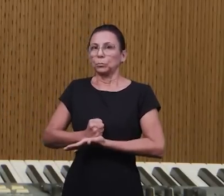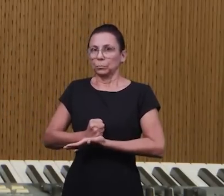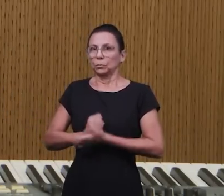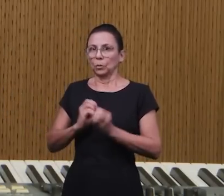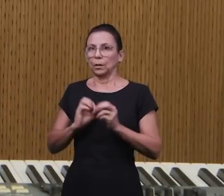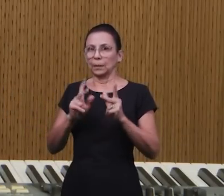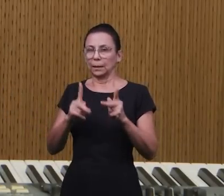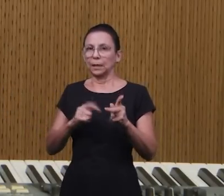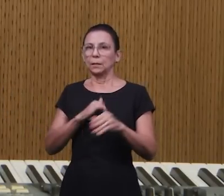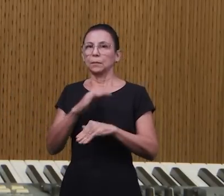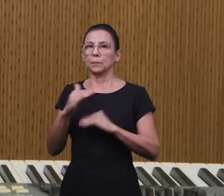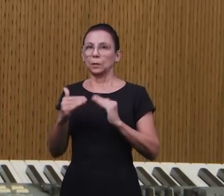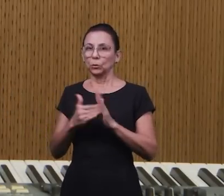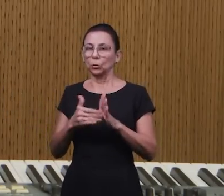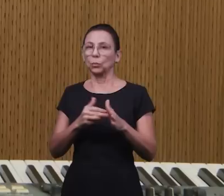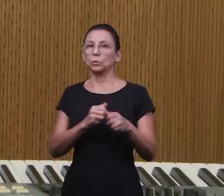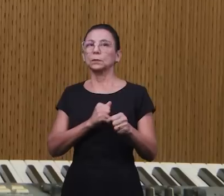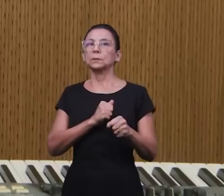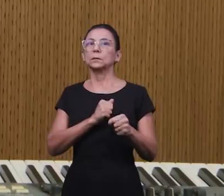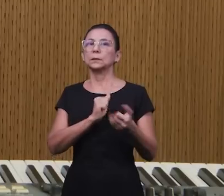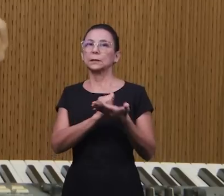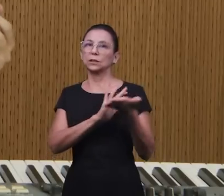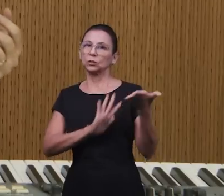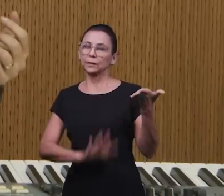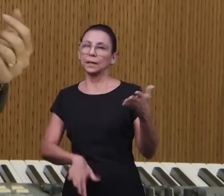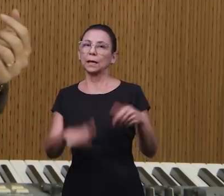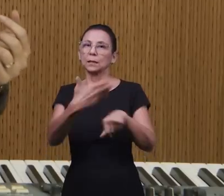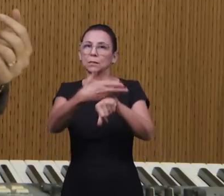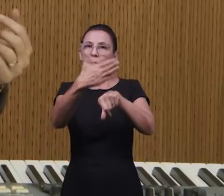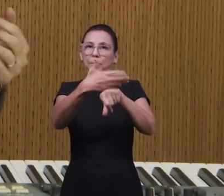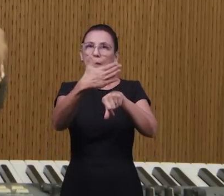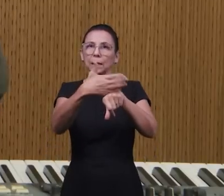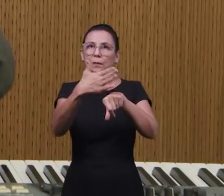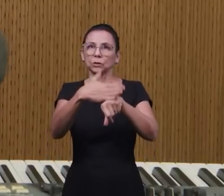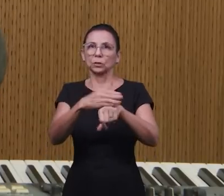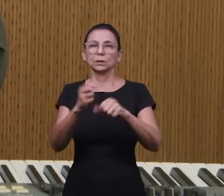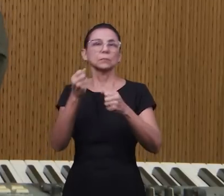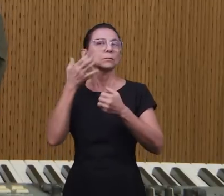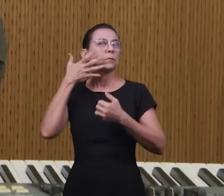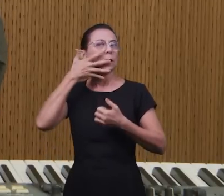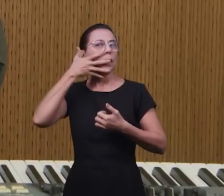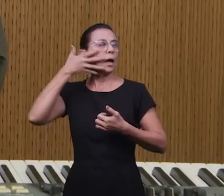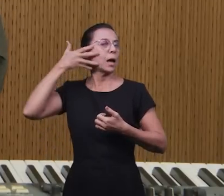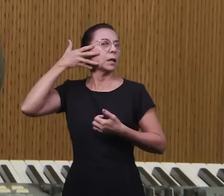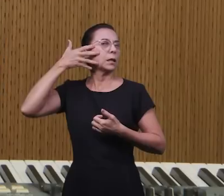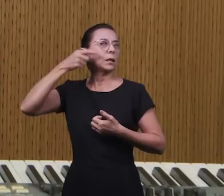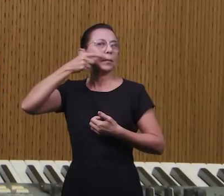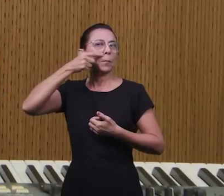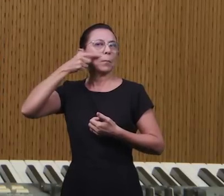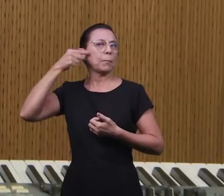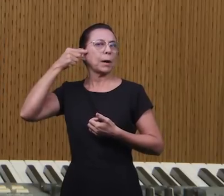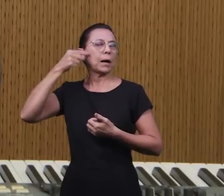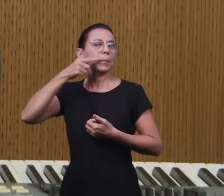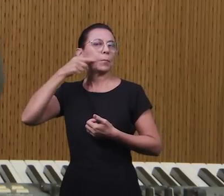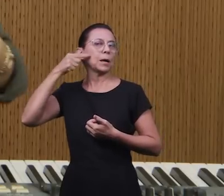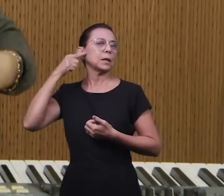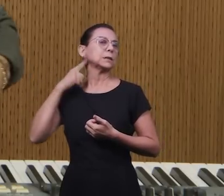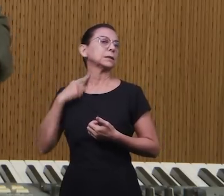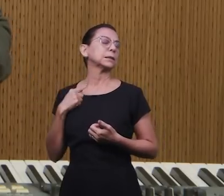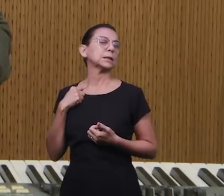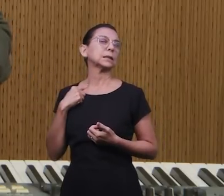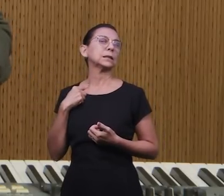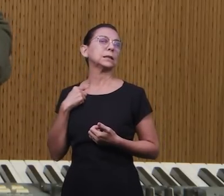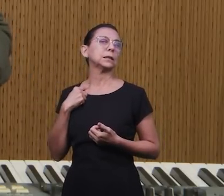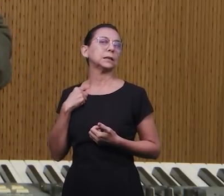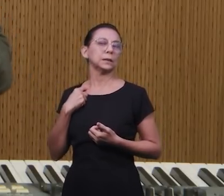exercícios é importante abrirmos esse espaço de região do palato mole e também